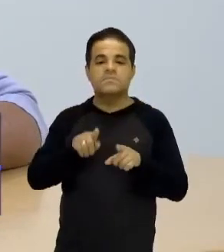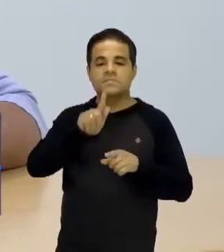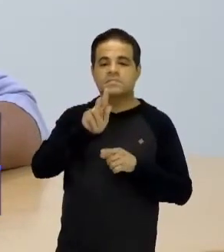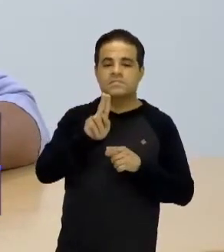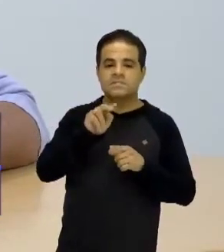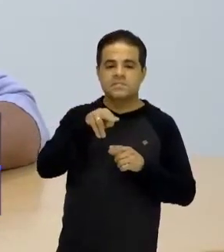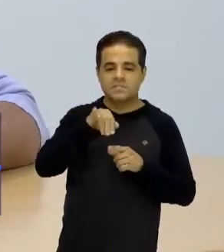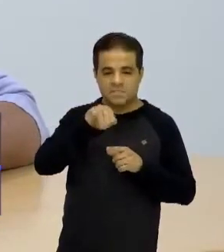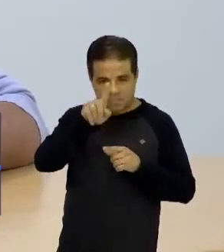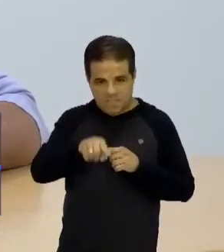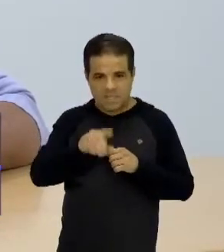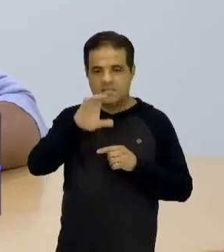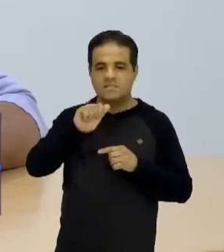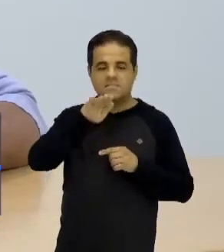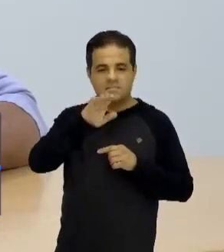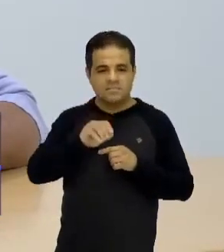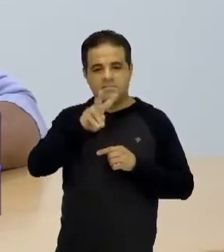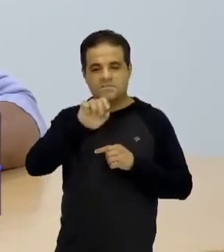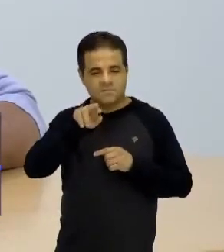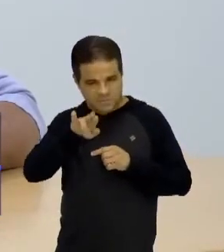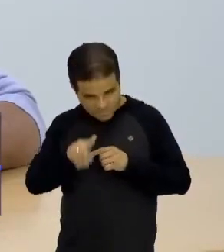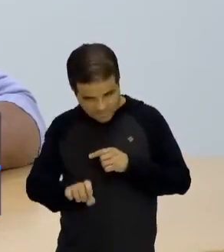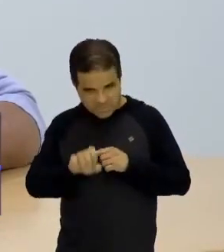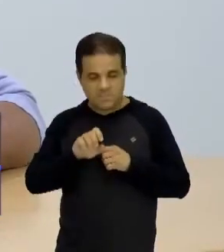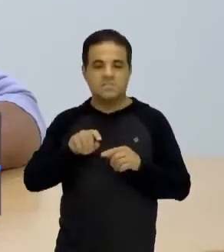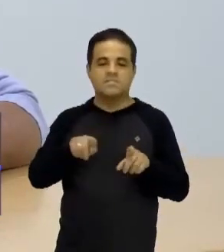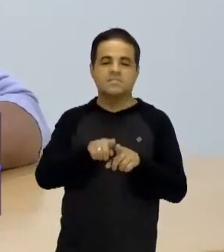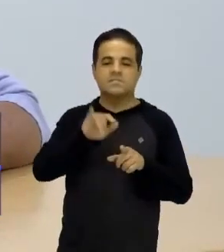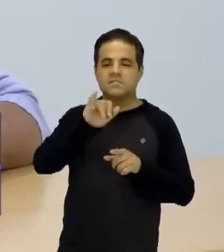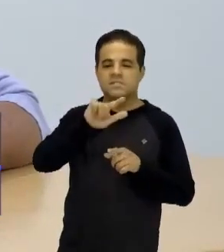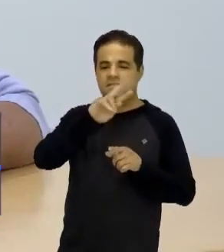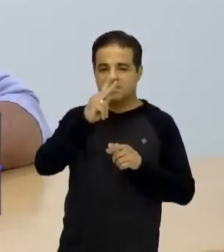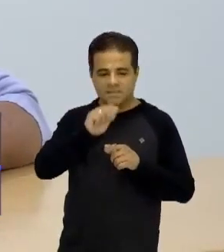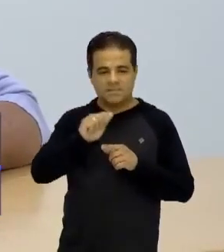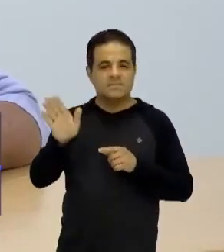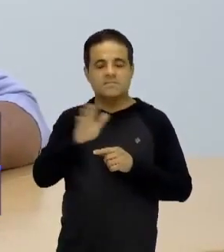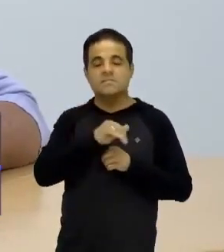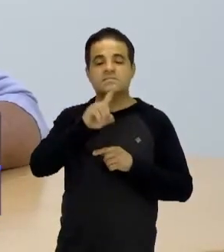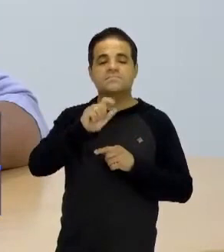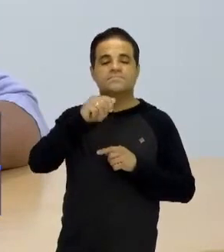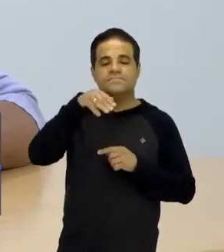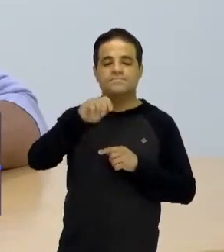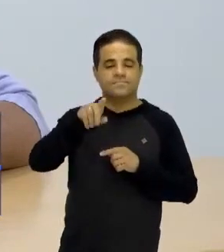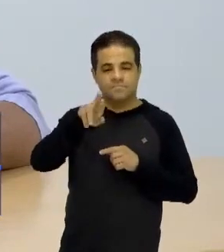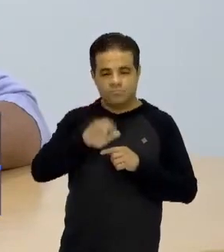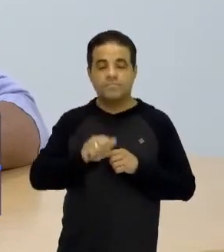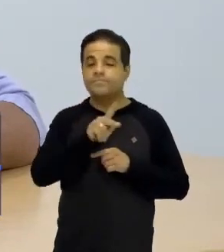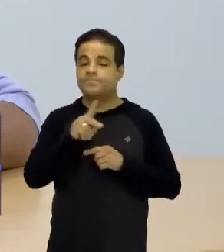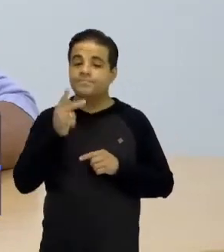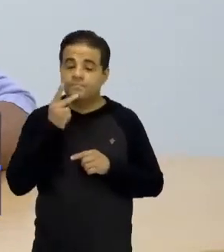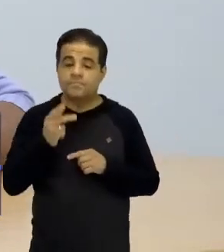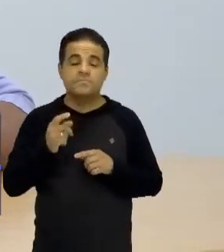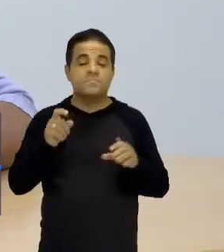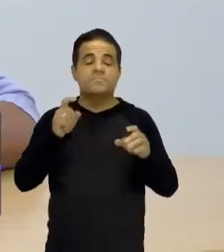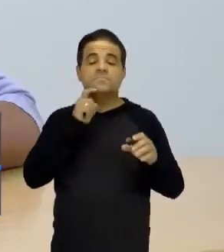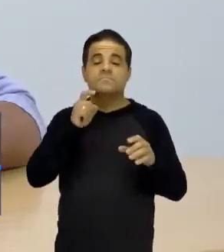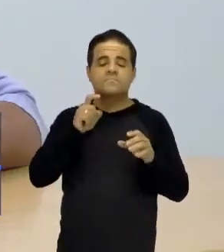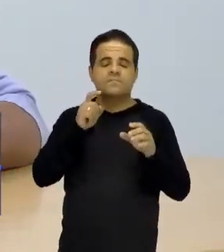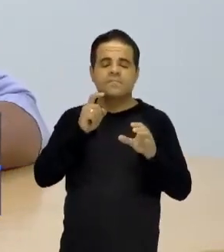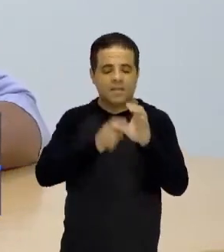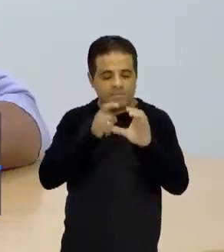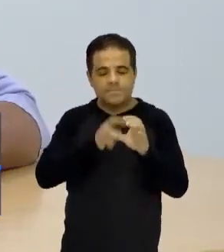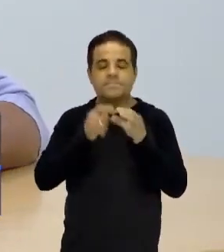Guiné, Cabo Verde, São Tomé, Príncipe, Ilha da Madeira. Professor Adaleia aqui também falou. Angola,